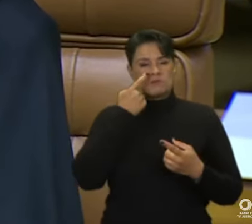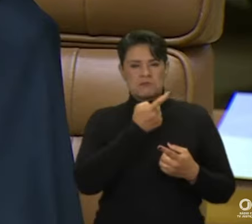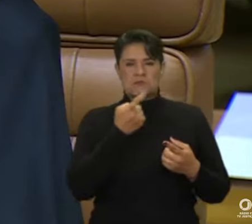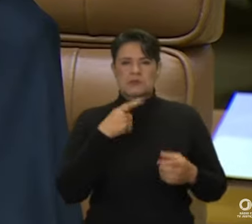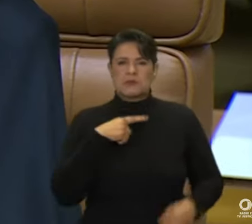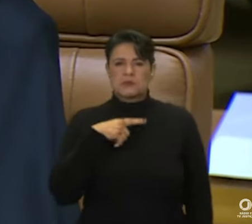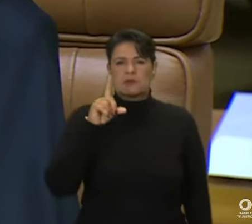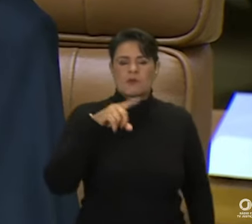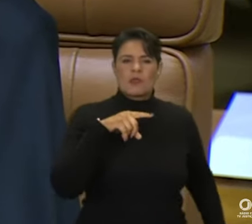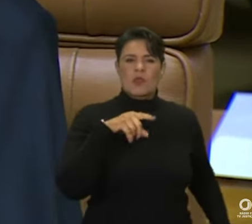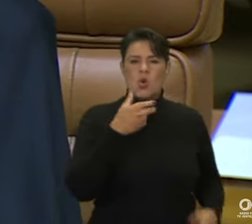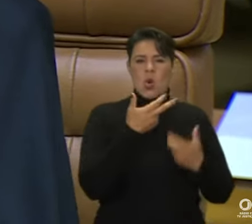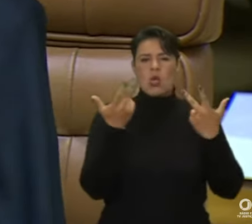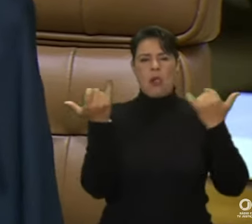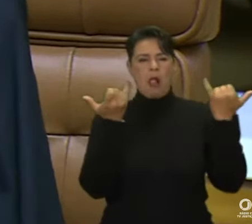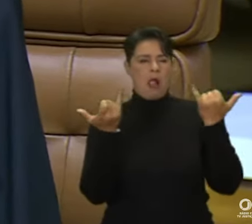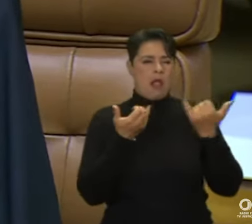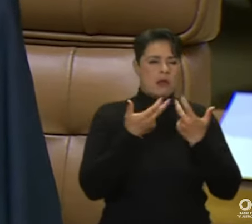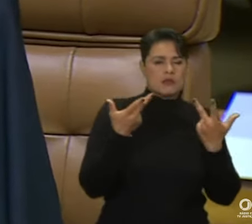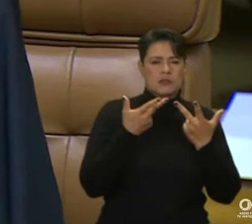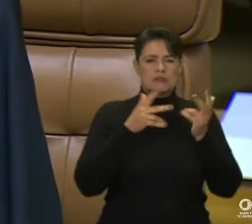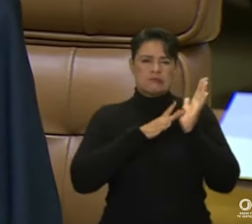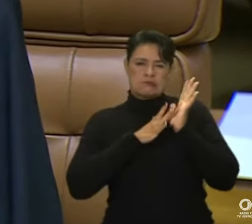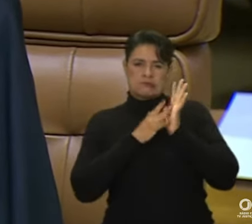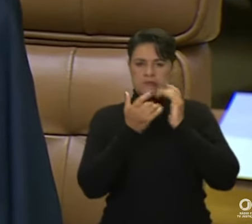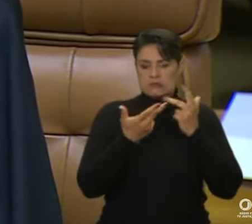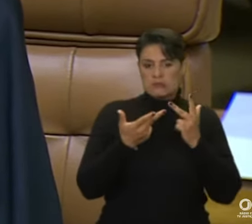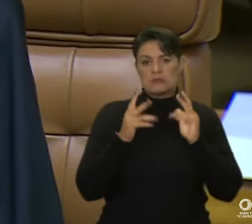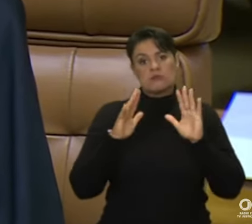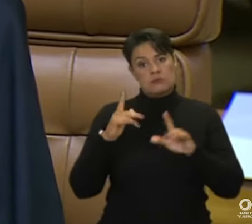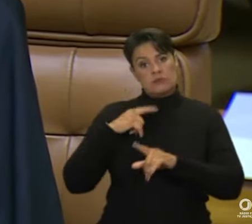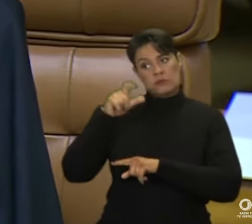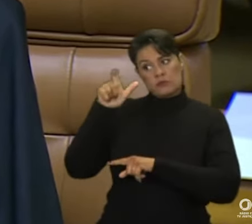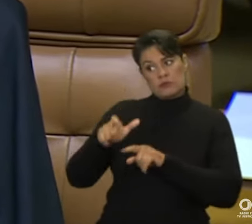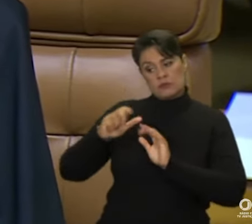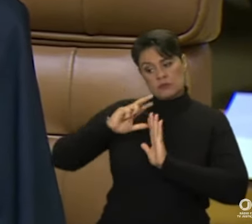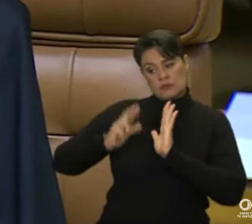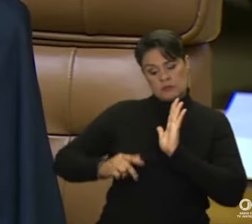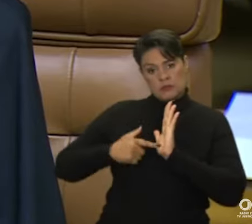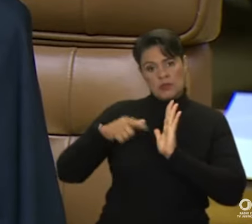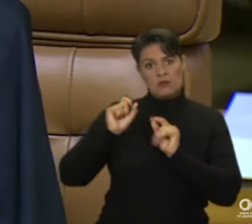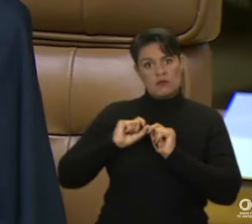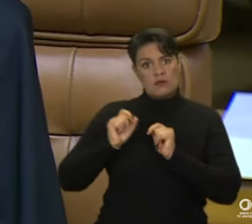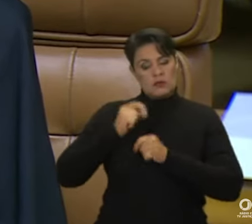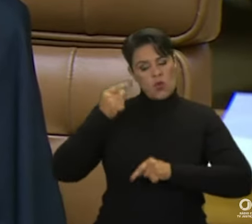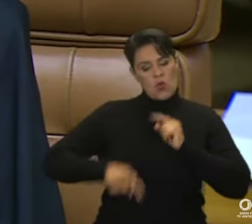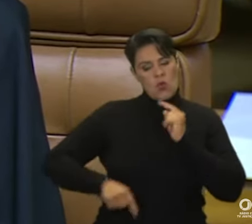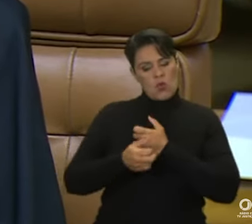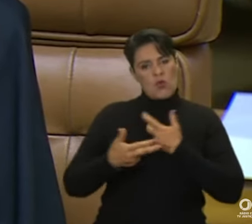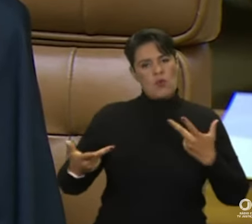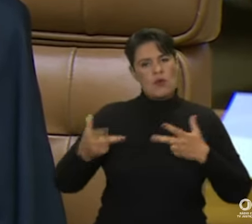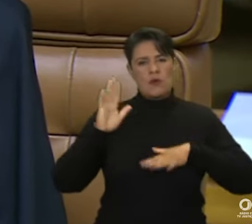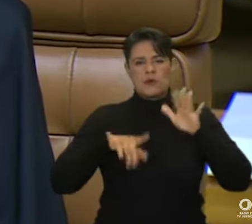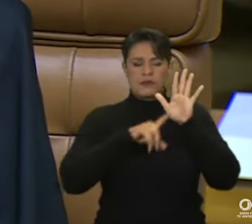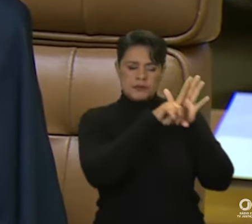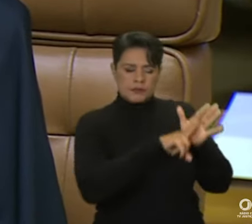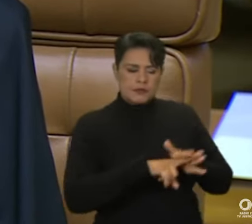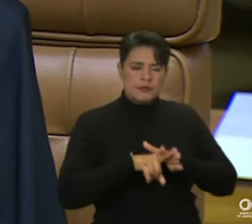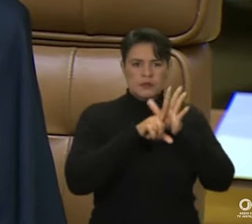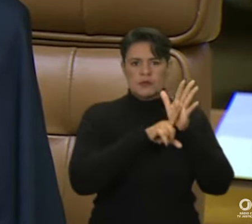não esclarecidos, que o eminente relator praticou impropriedades na condução de inquéritos abertos para apurar